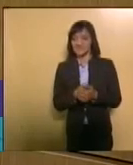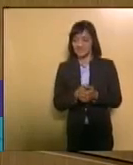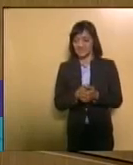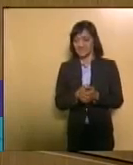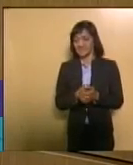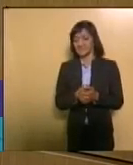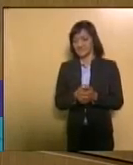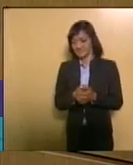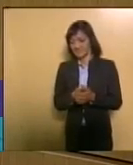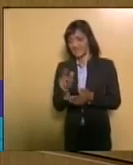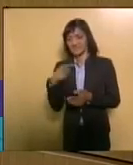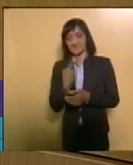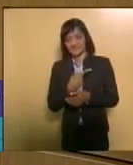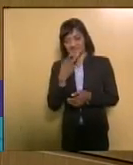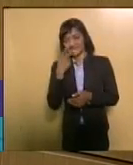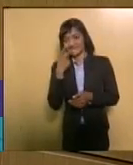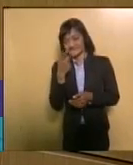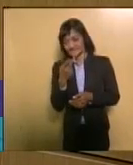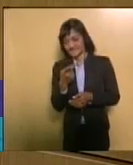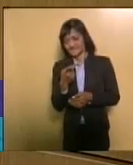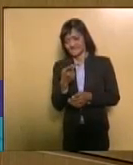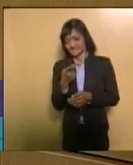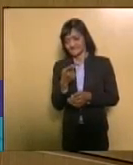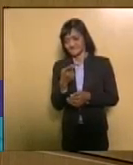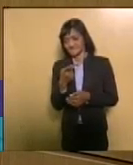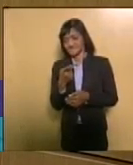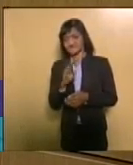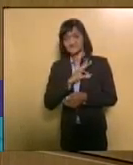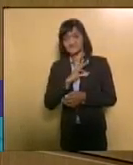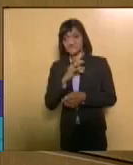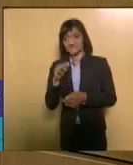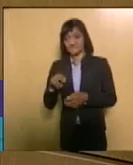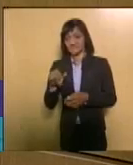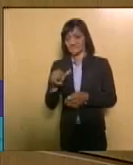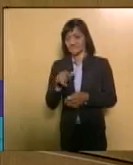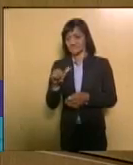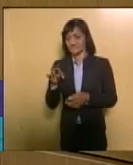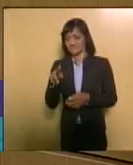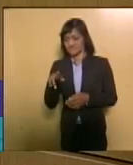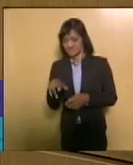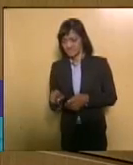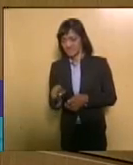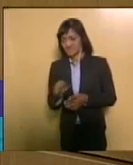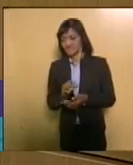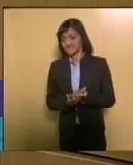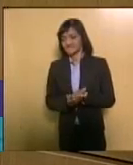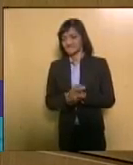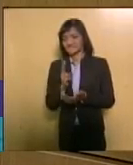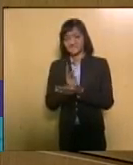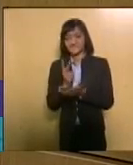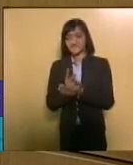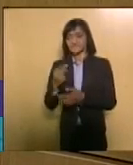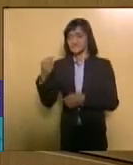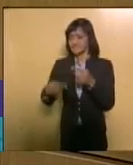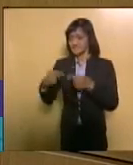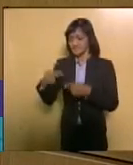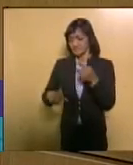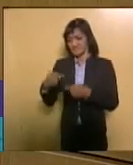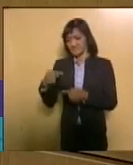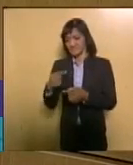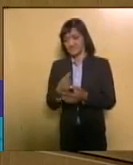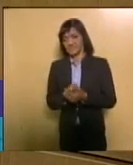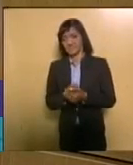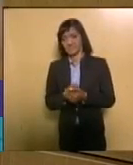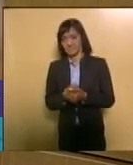questionadas porque a gente tá falando em geral princial quando fala polícias militares que são organizações extremamente hierárquicas então a gente debate muito pouco isso